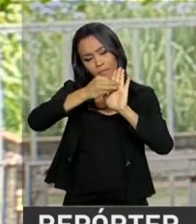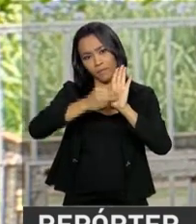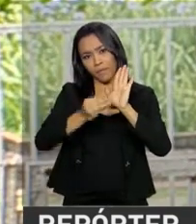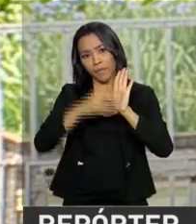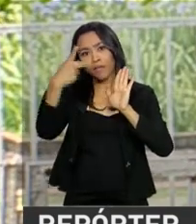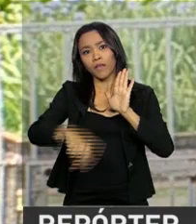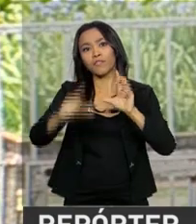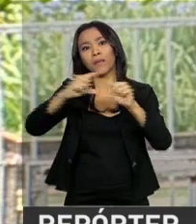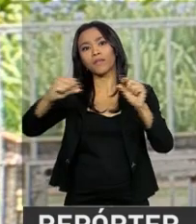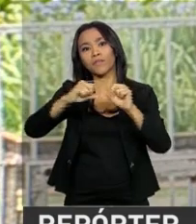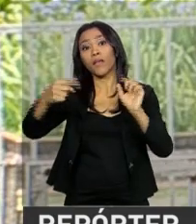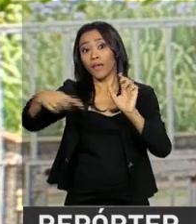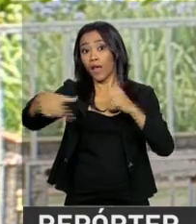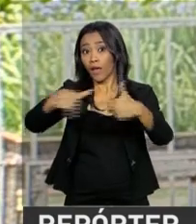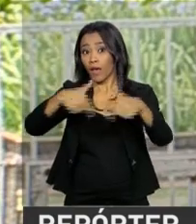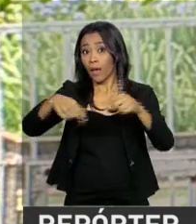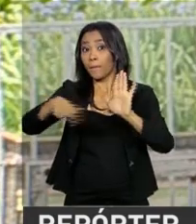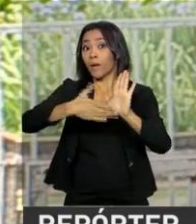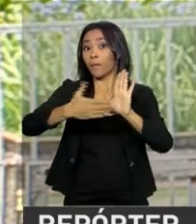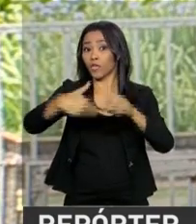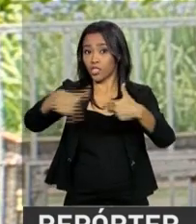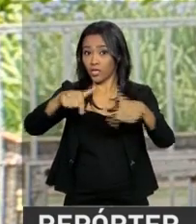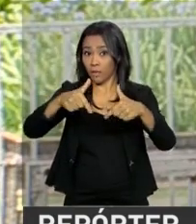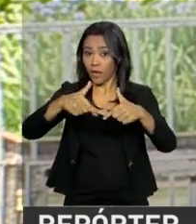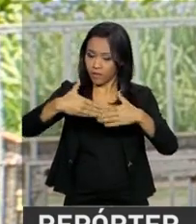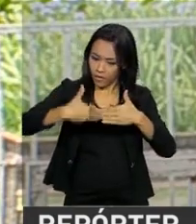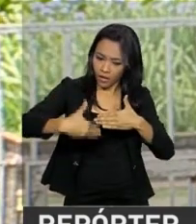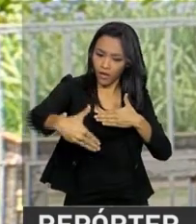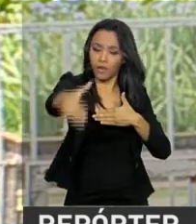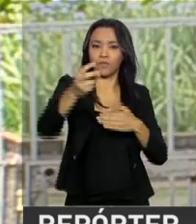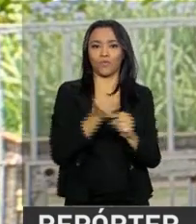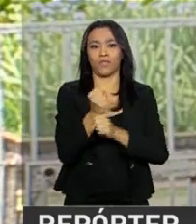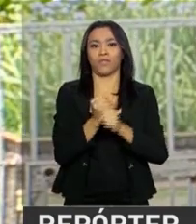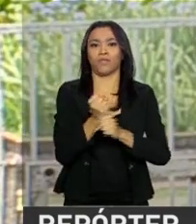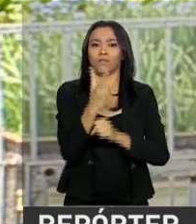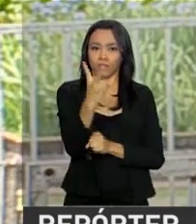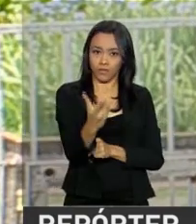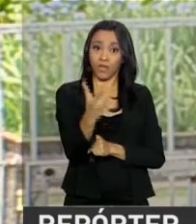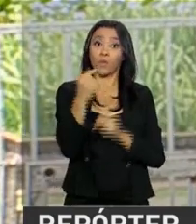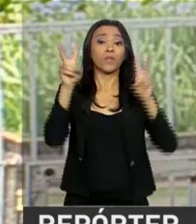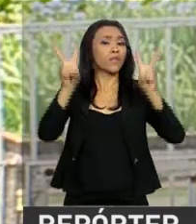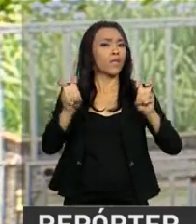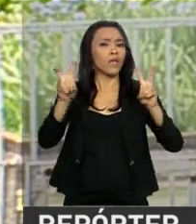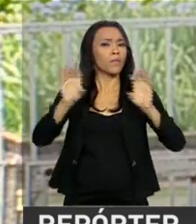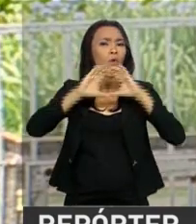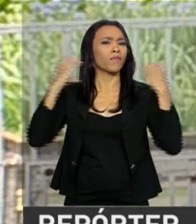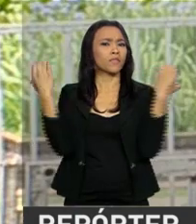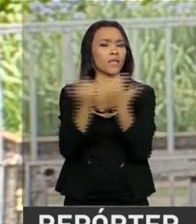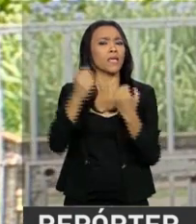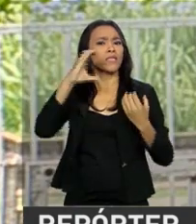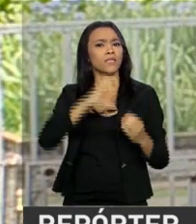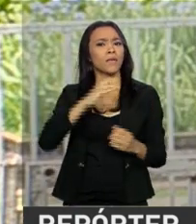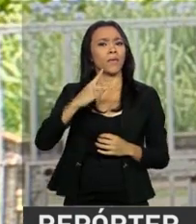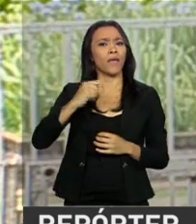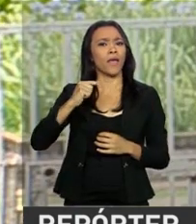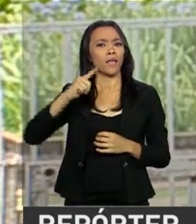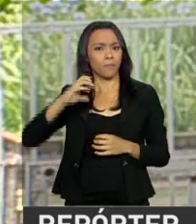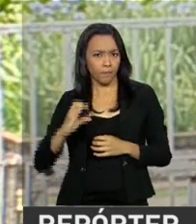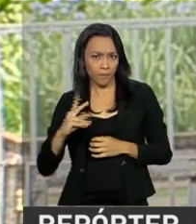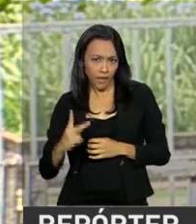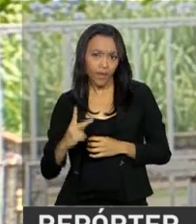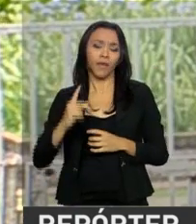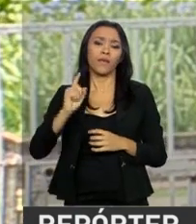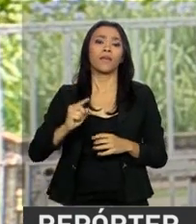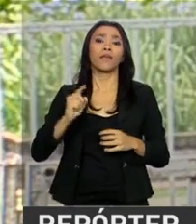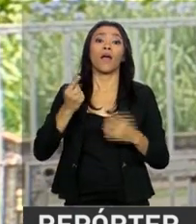plano de trabalho da organização para os próximos anos o tema da conferência é a cplp e a agenda